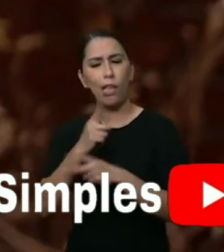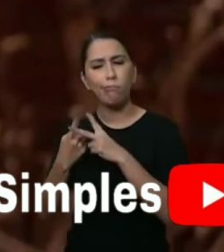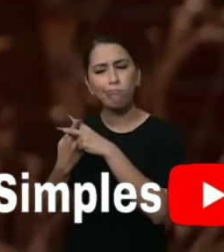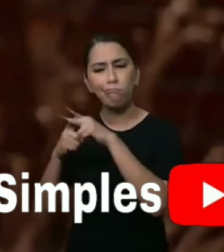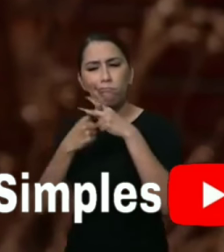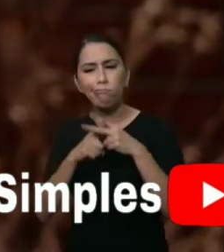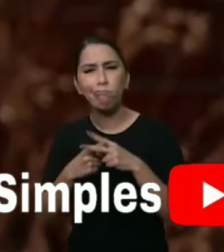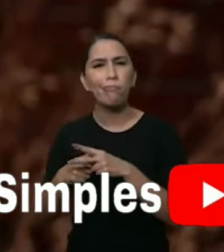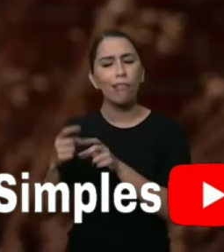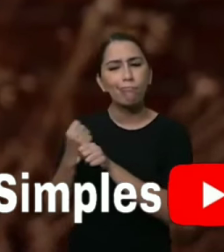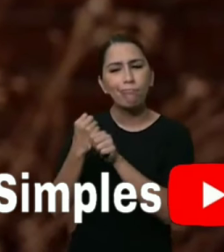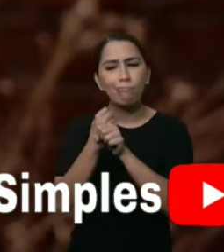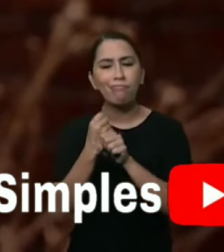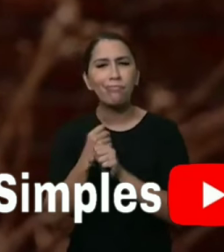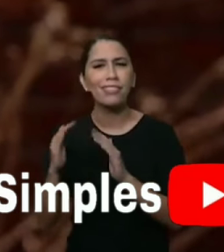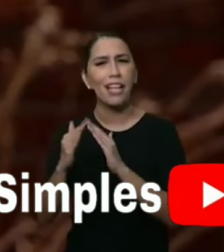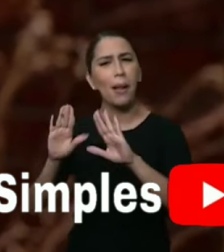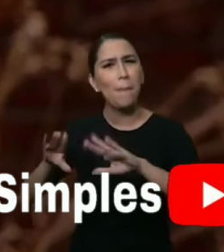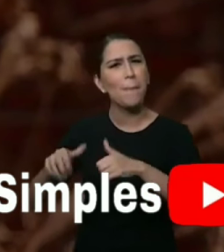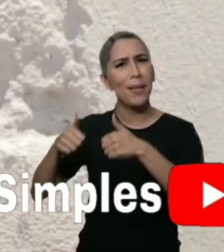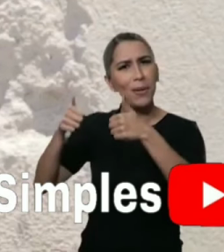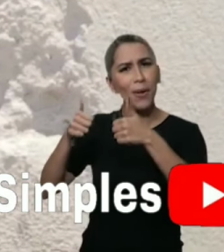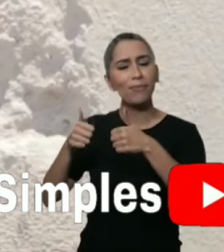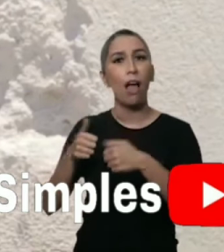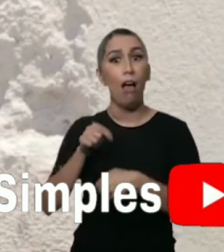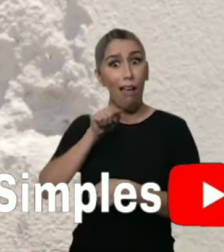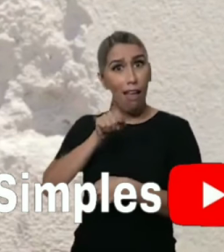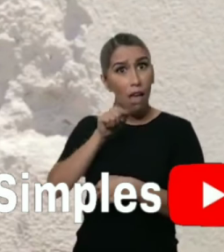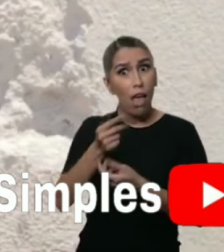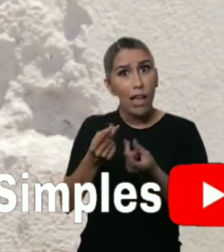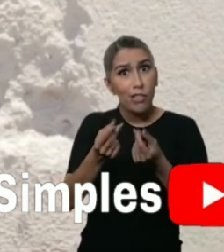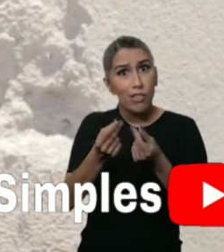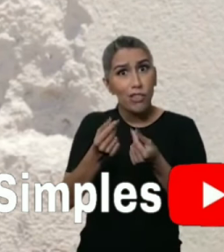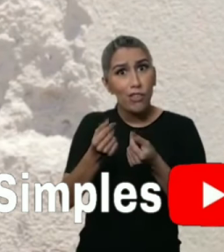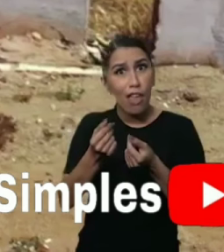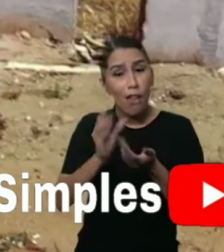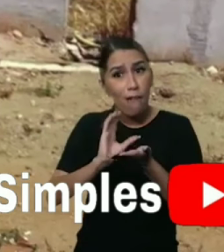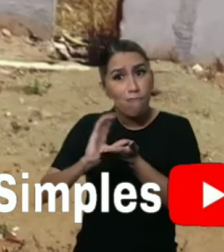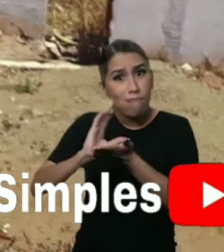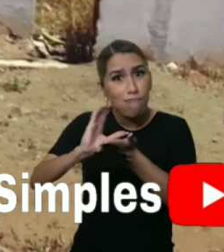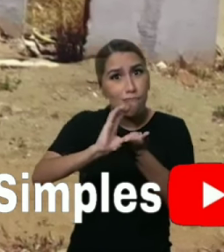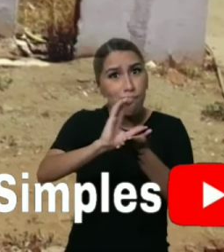Botou cerâmica na casa, botou um negócio melhor. Isso aí foi um dinheiro que Deus mandou.